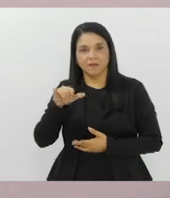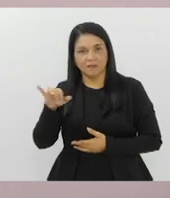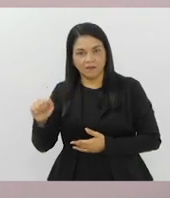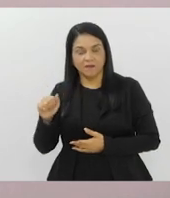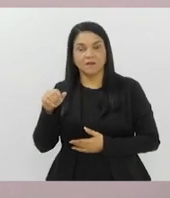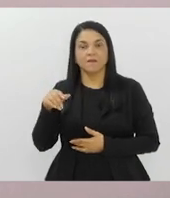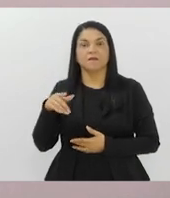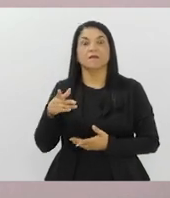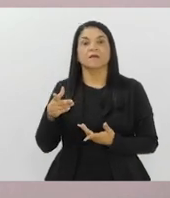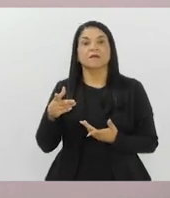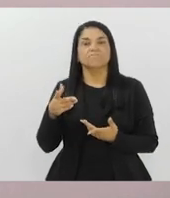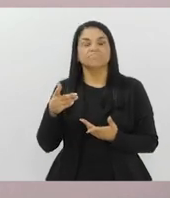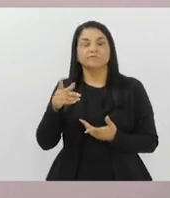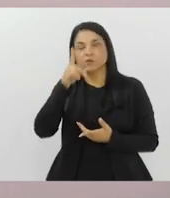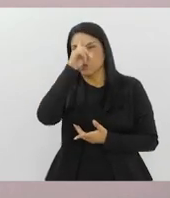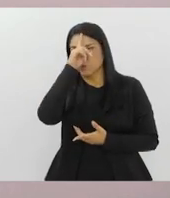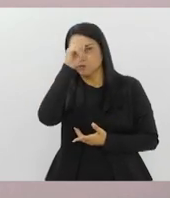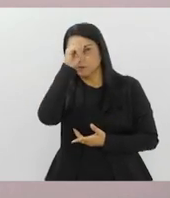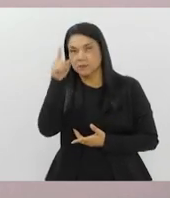hospital...